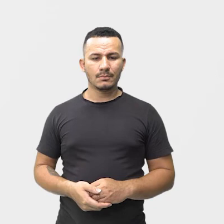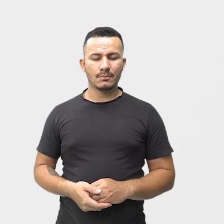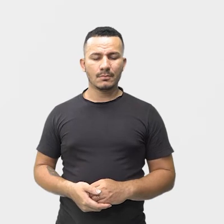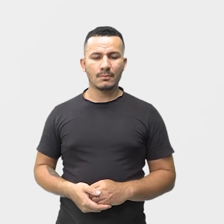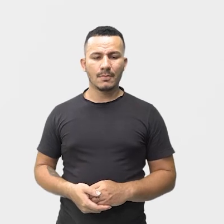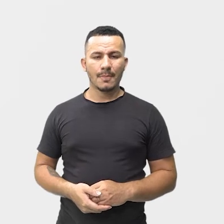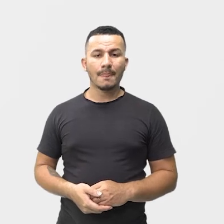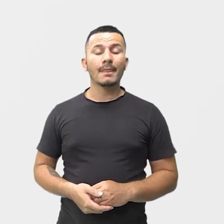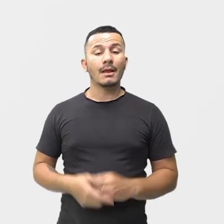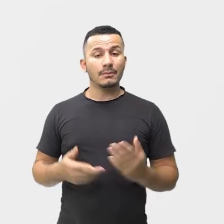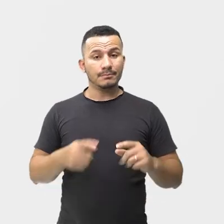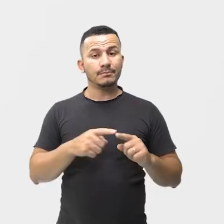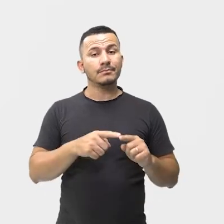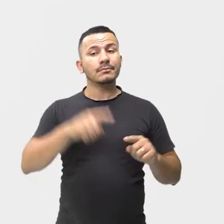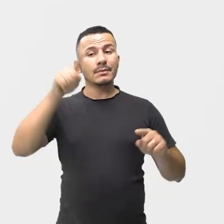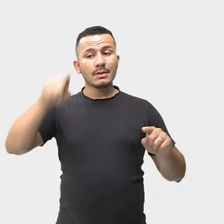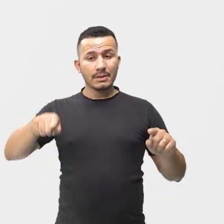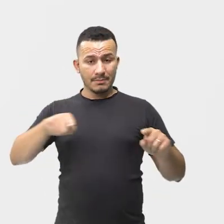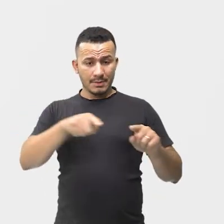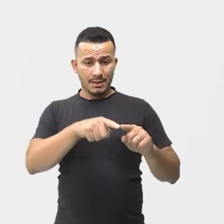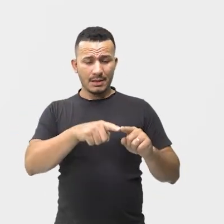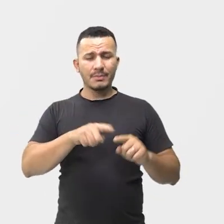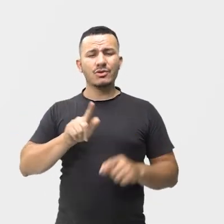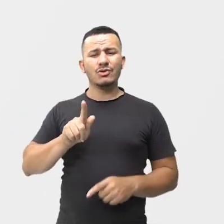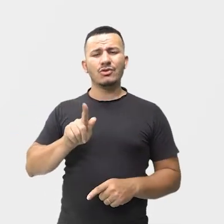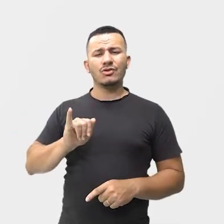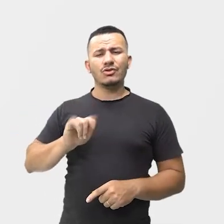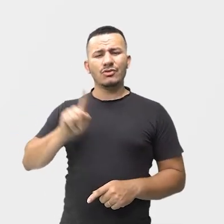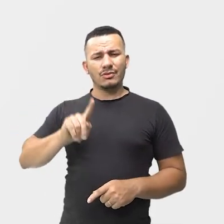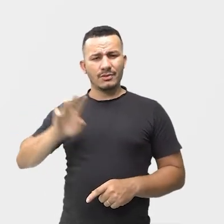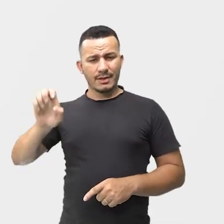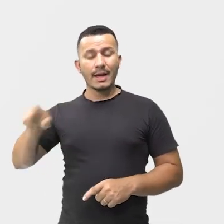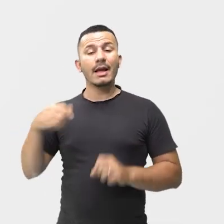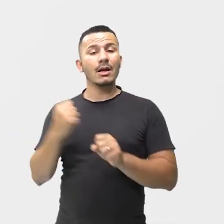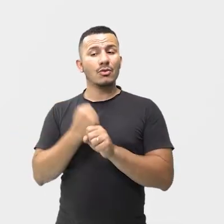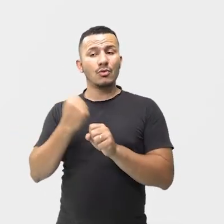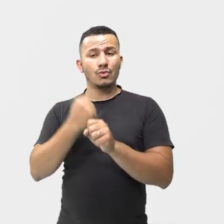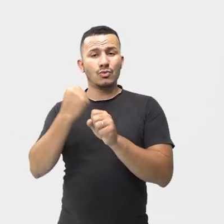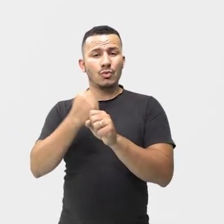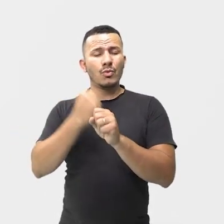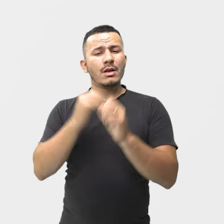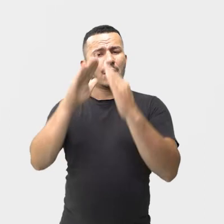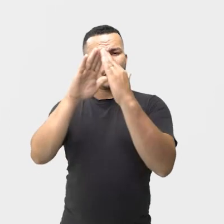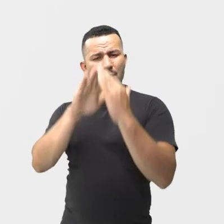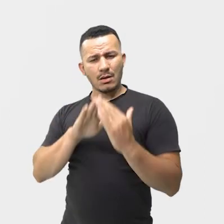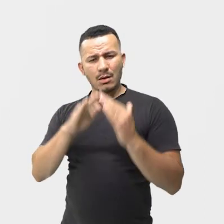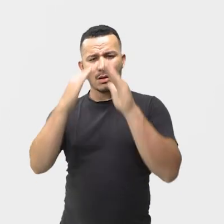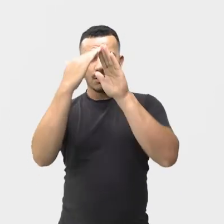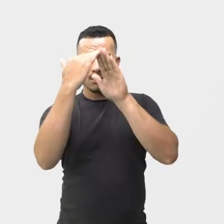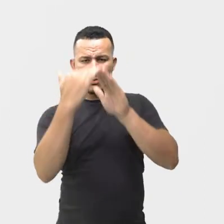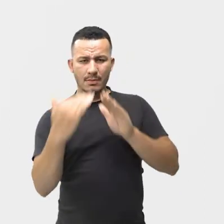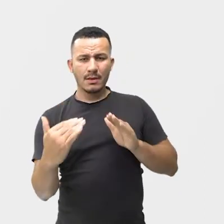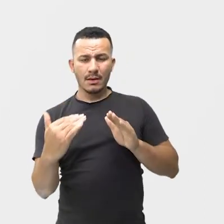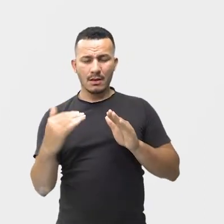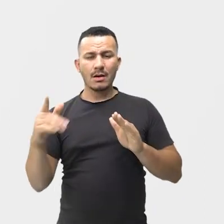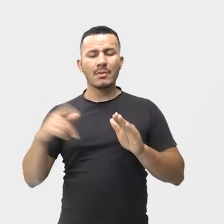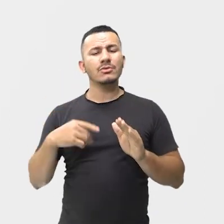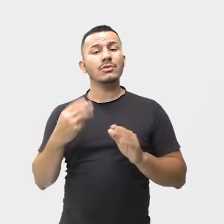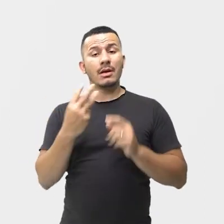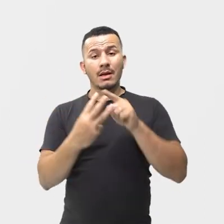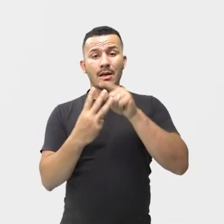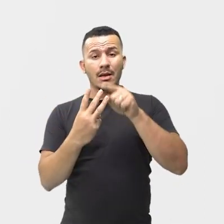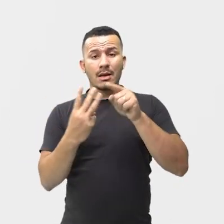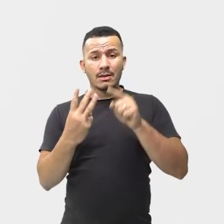de Gizé, que são estruturas monumentais construídas em pedras. Essas 3 majestosas pirâmides